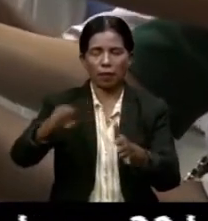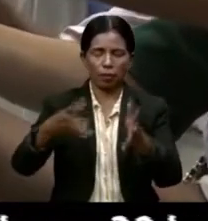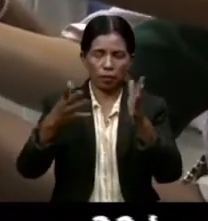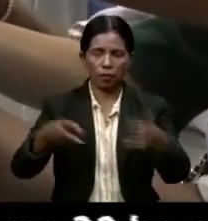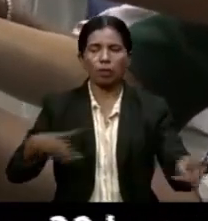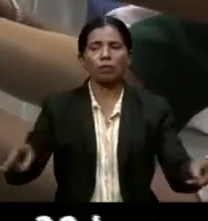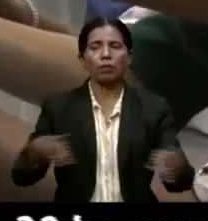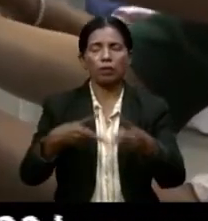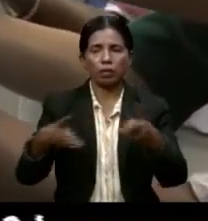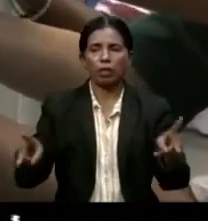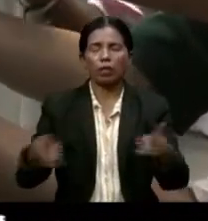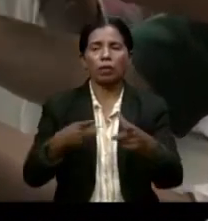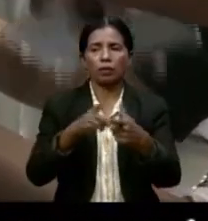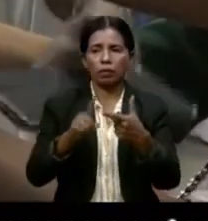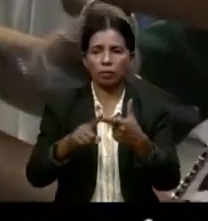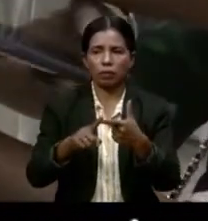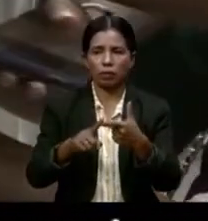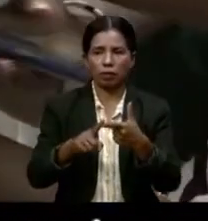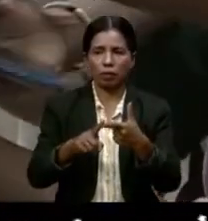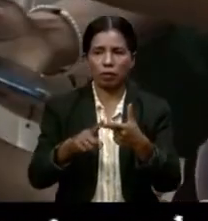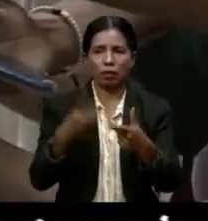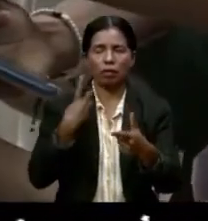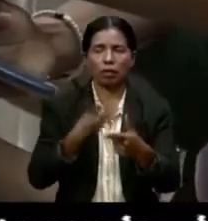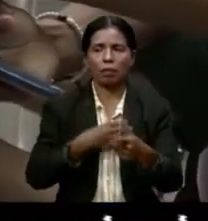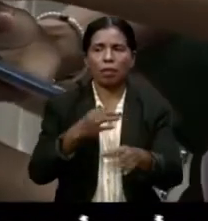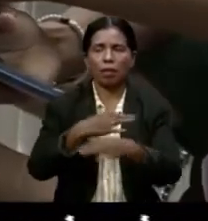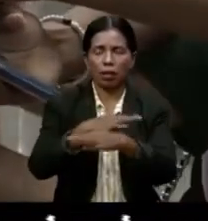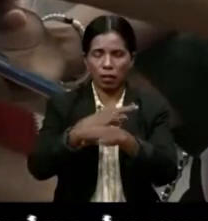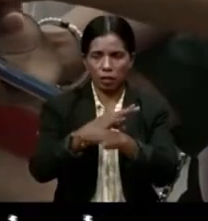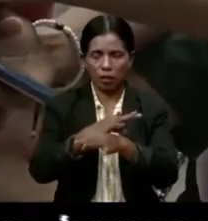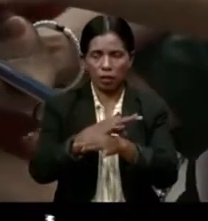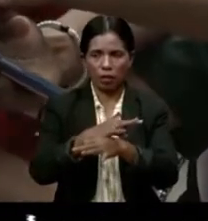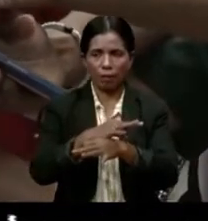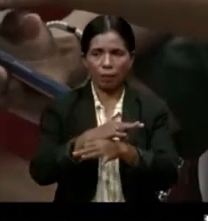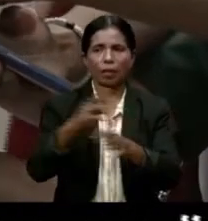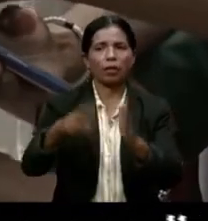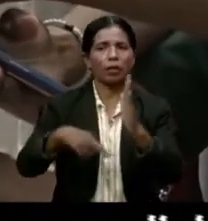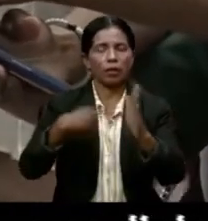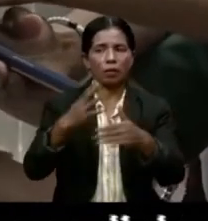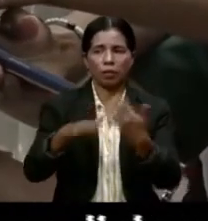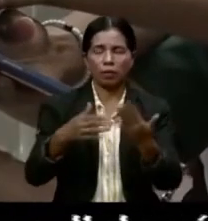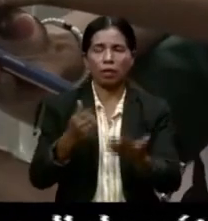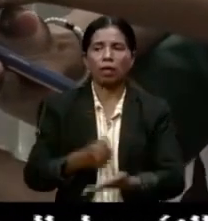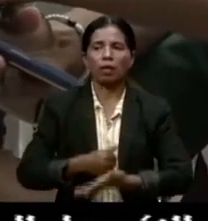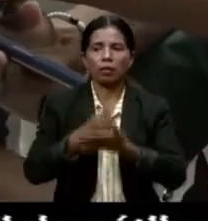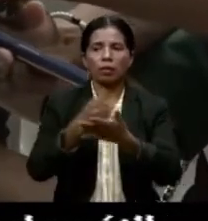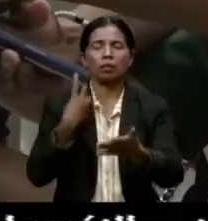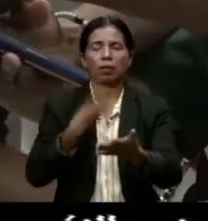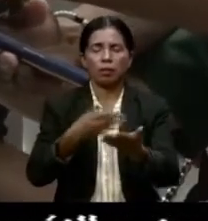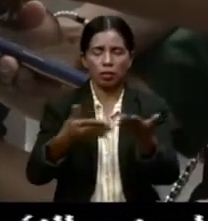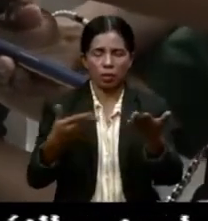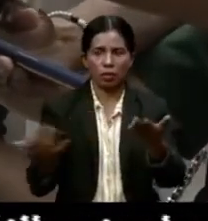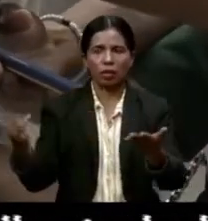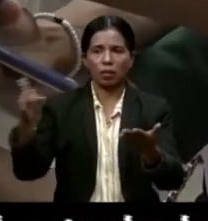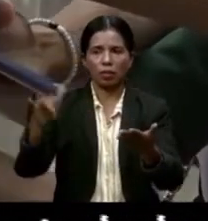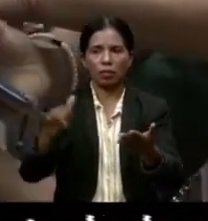Sira, e depois a Amnia manutenção sira, nomos apoio amnia equipamentos